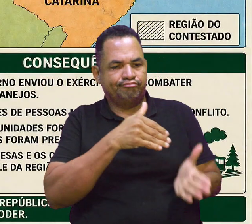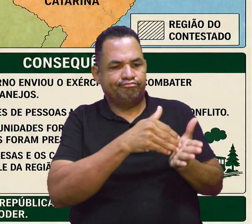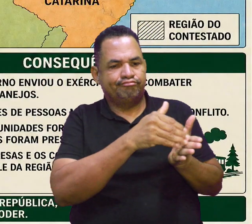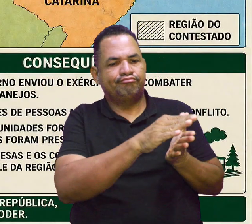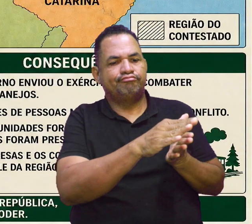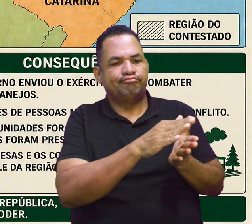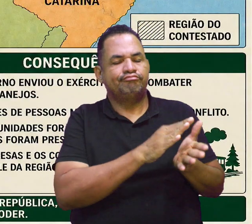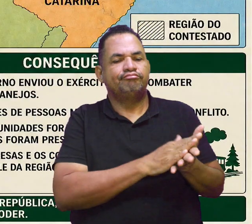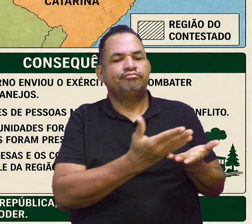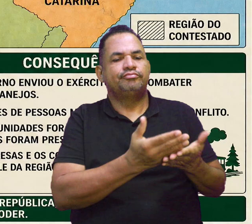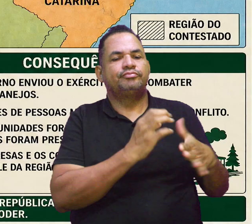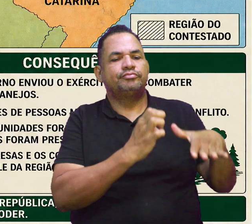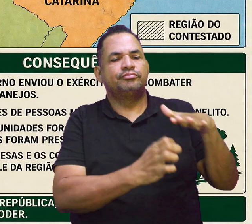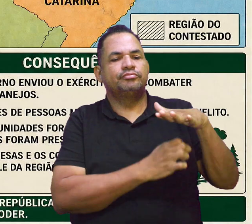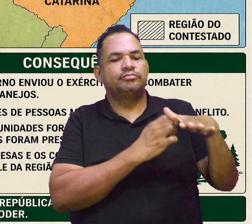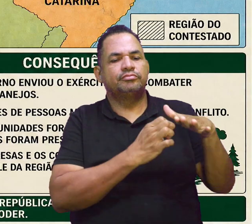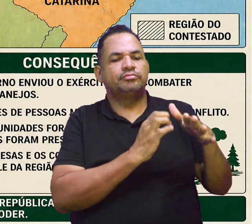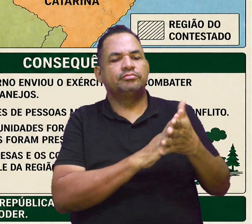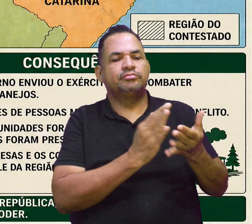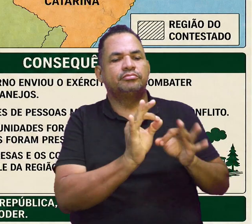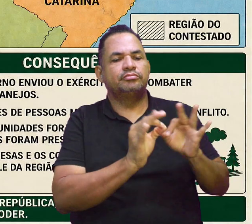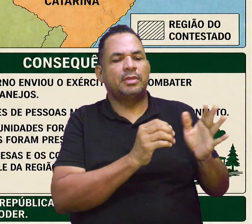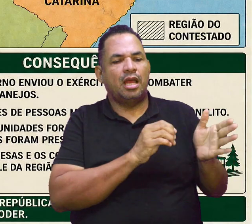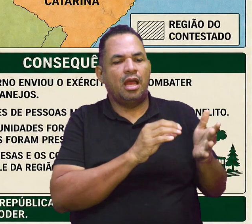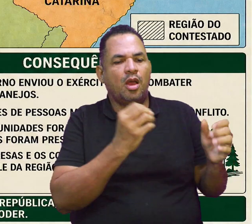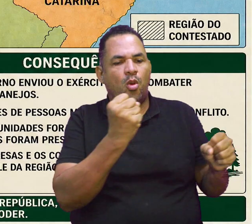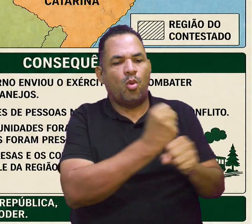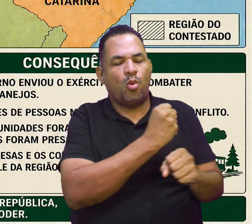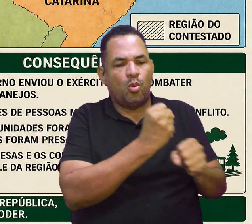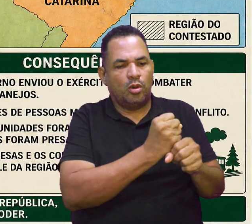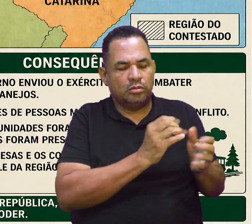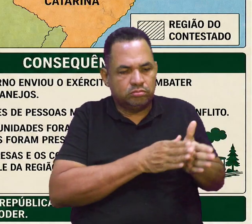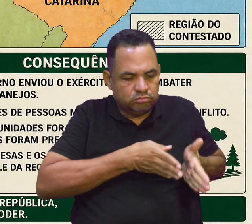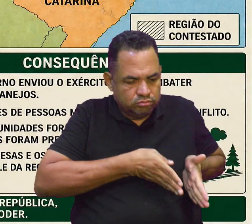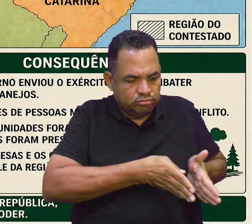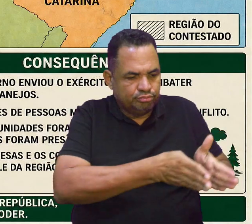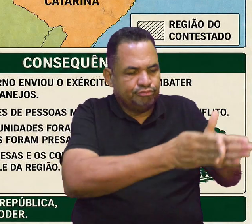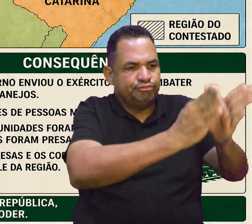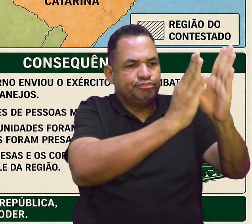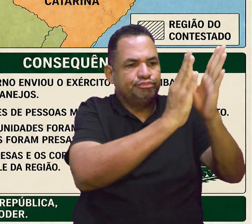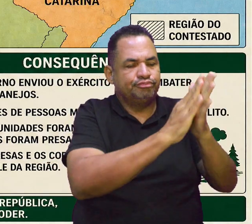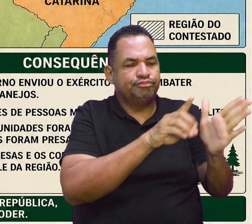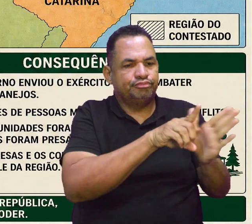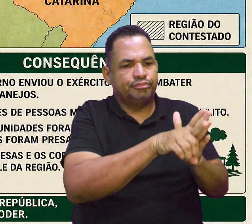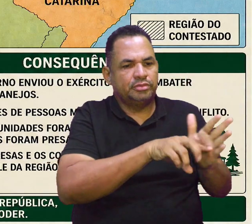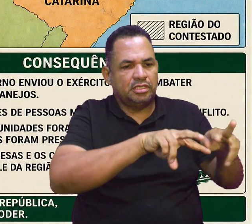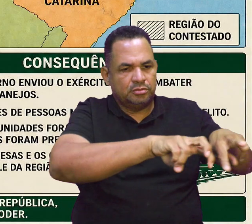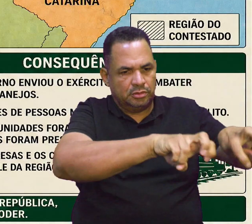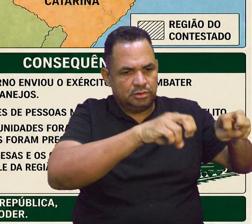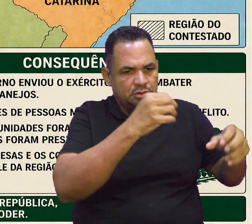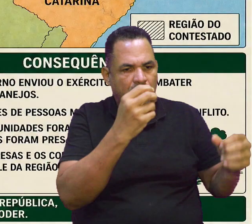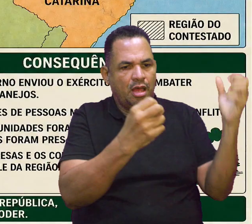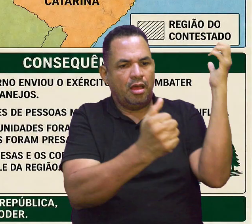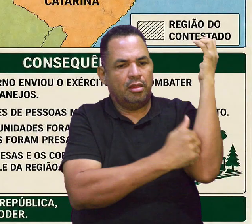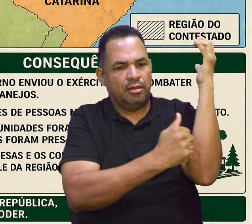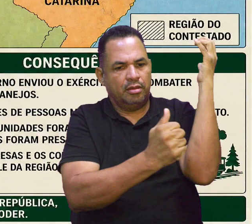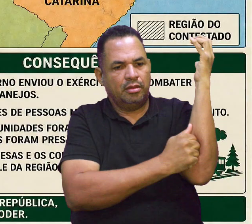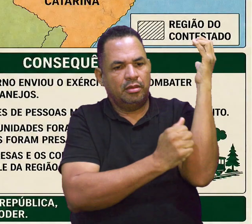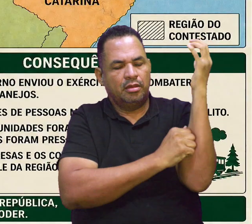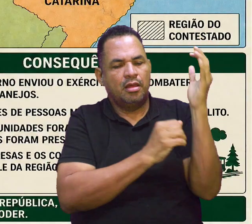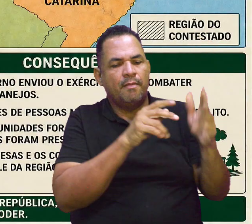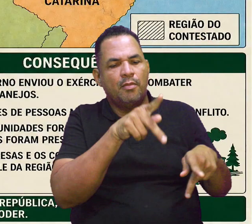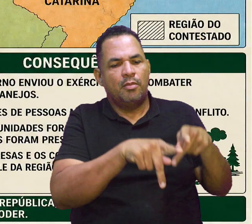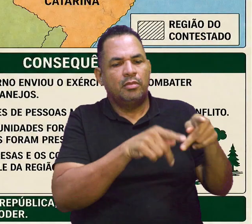ligadas à construção de ferrovias e à exploração da madeira. A população sofreu com